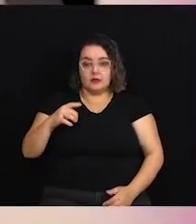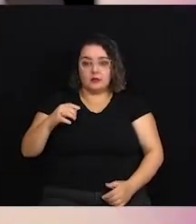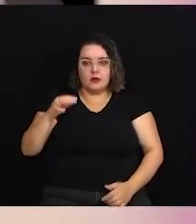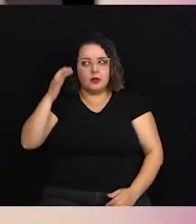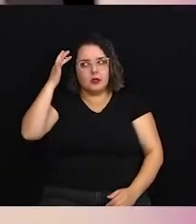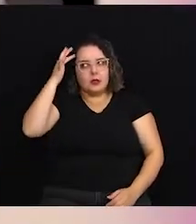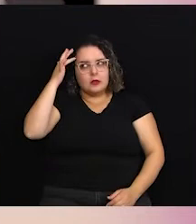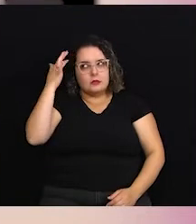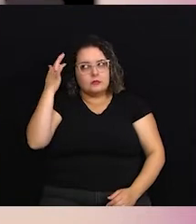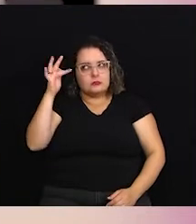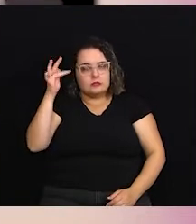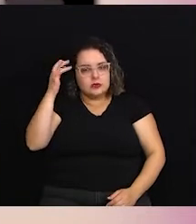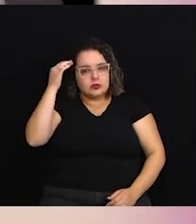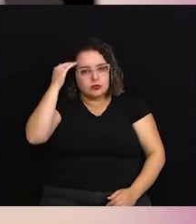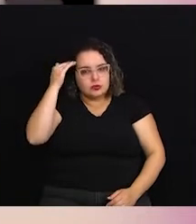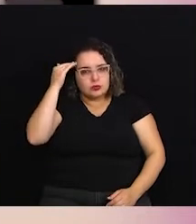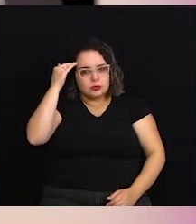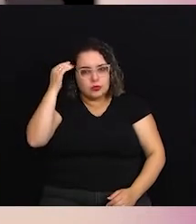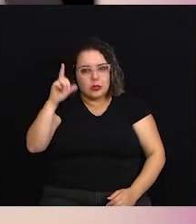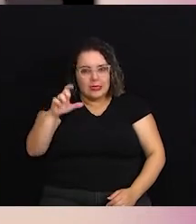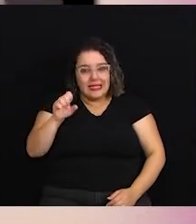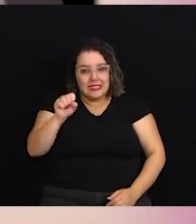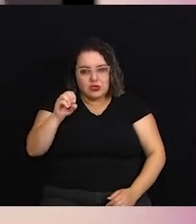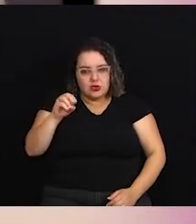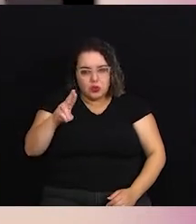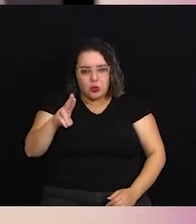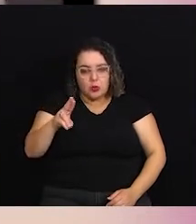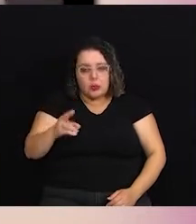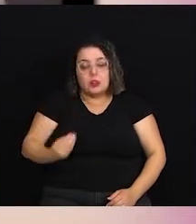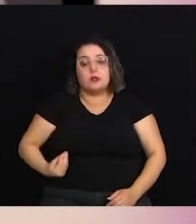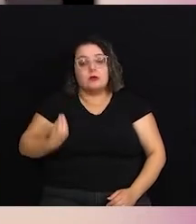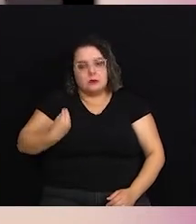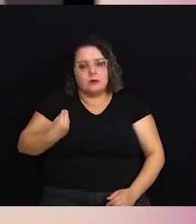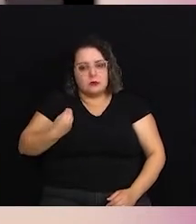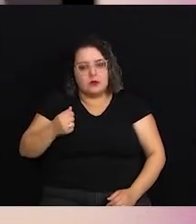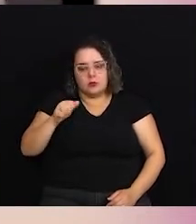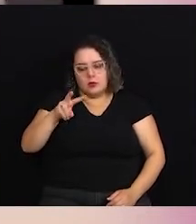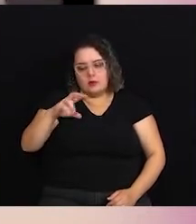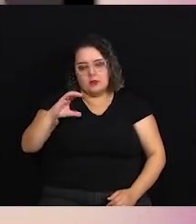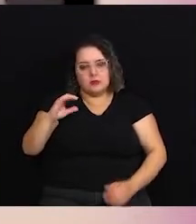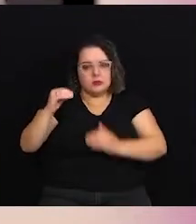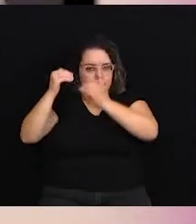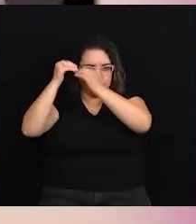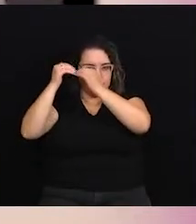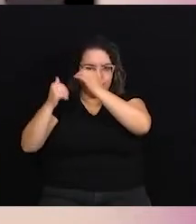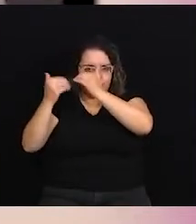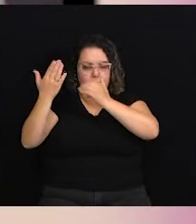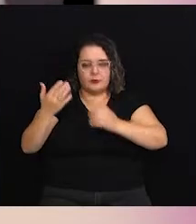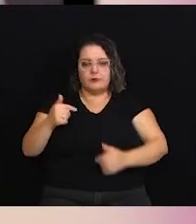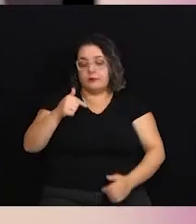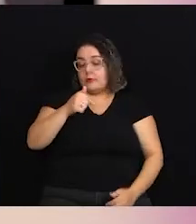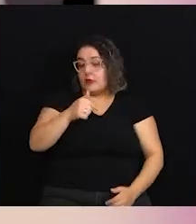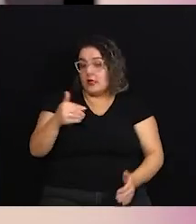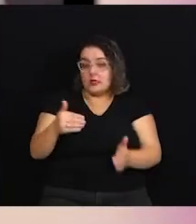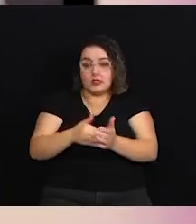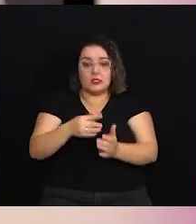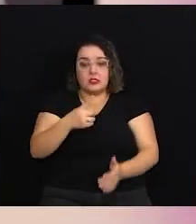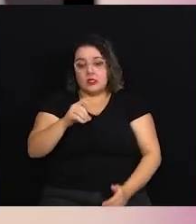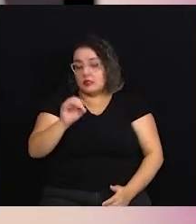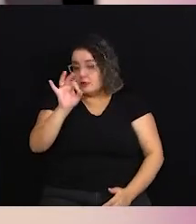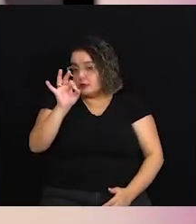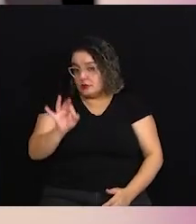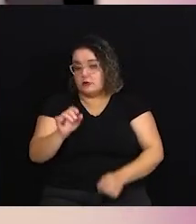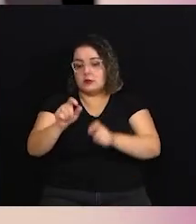isso lesou cérebro e aquelas pessoas que sobreviveram ao ABC mais ou menos 7 a 10 por cento